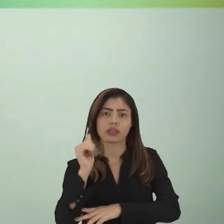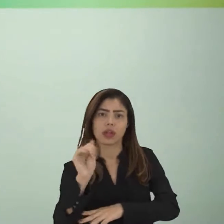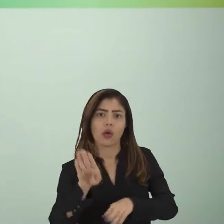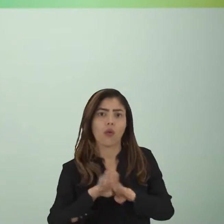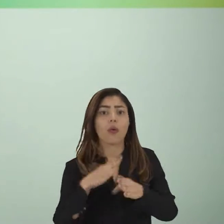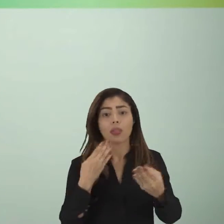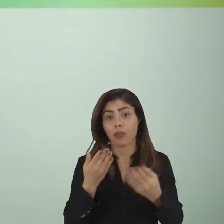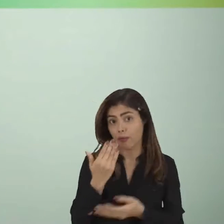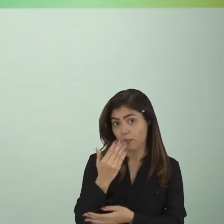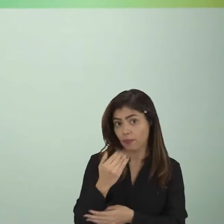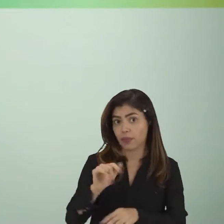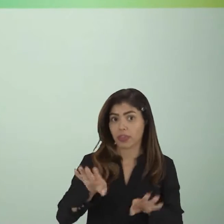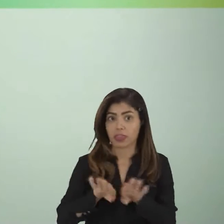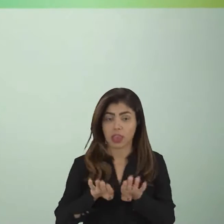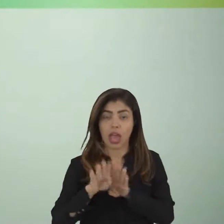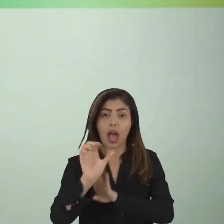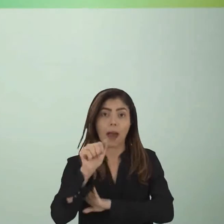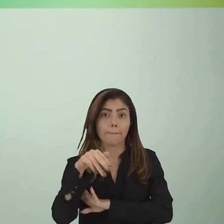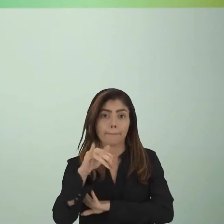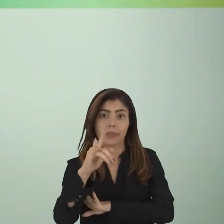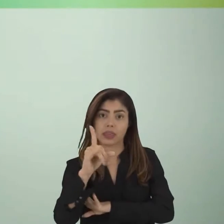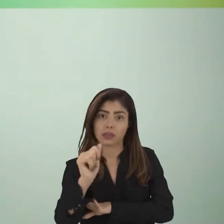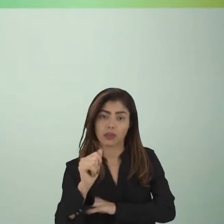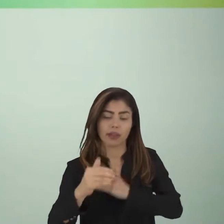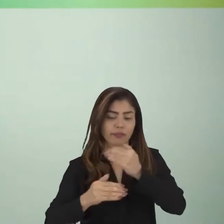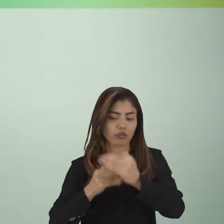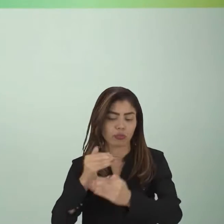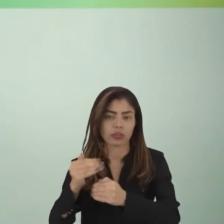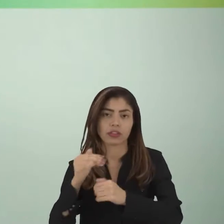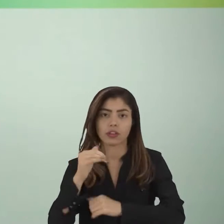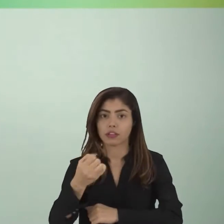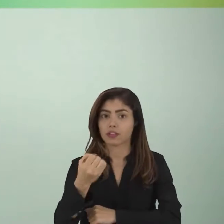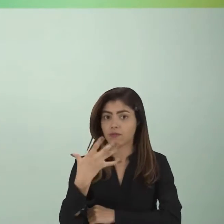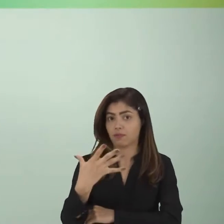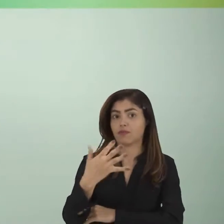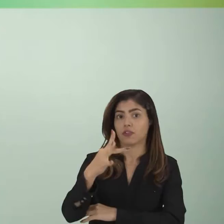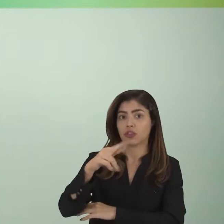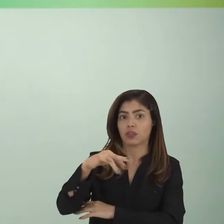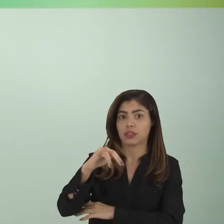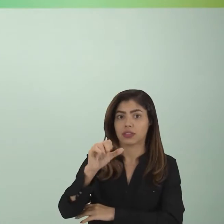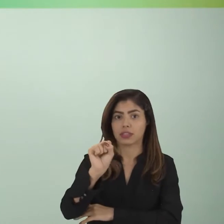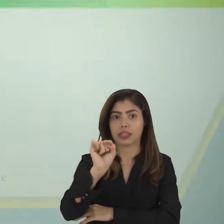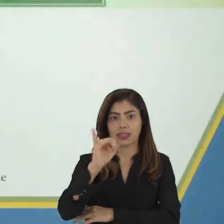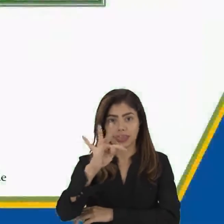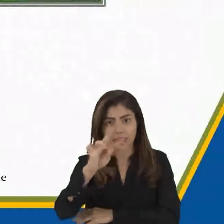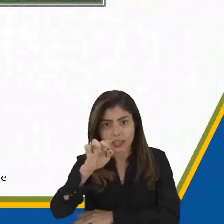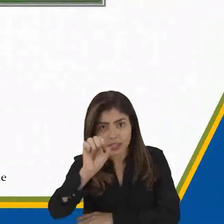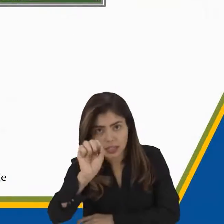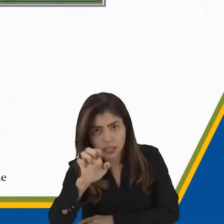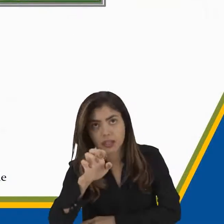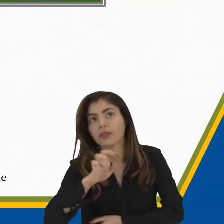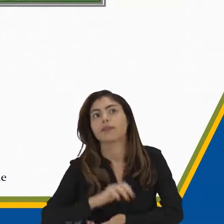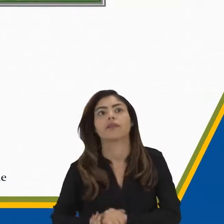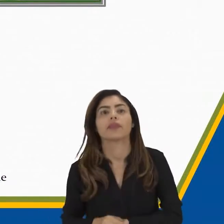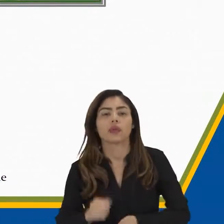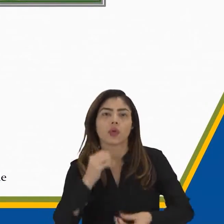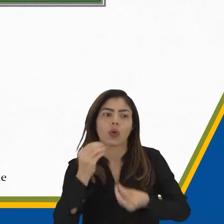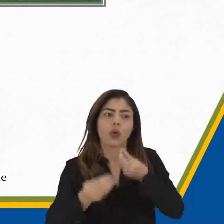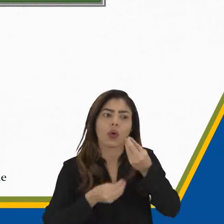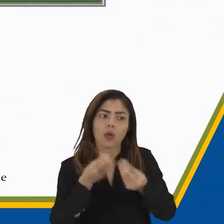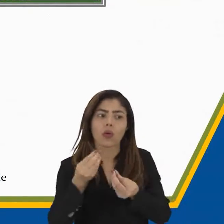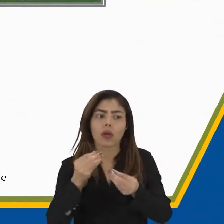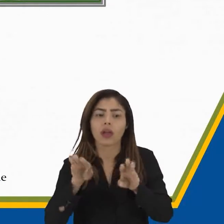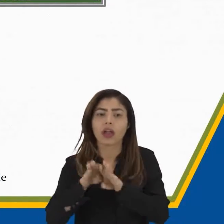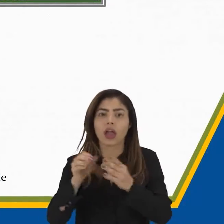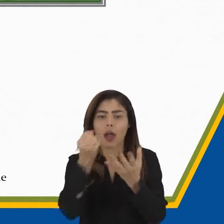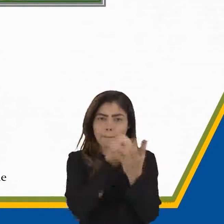alimento, no caso aí vai ser o amido, através de um processo fotossintético, tá bom? Então aí, ó, como vocês podem ver no slide, a gente tem